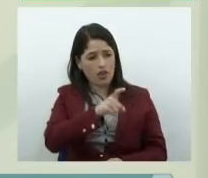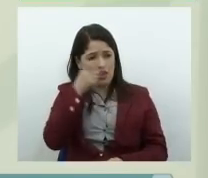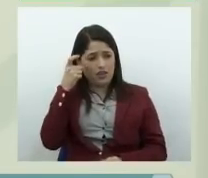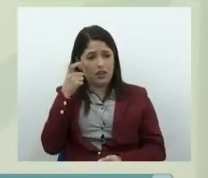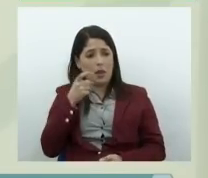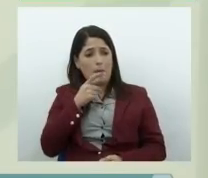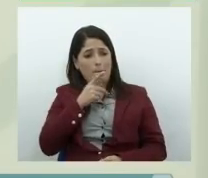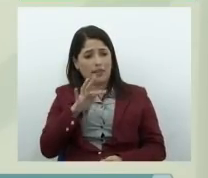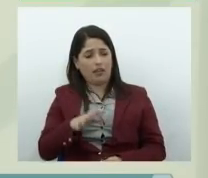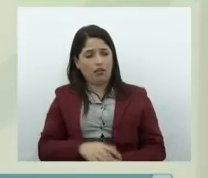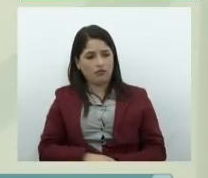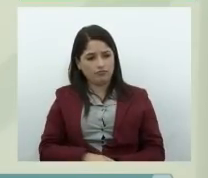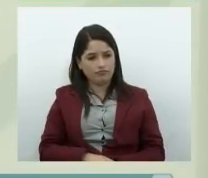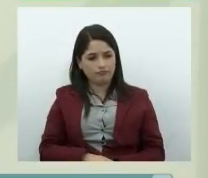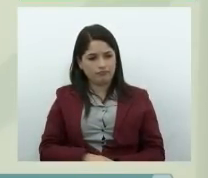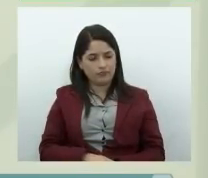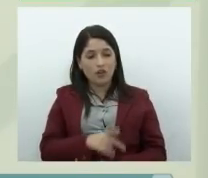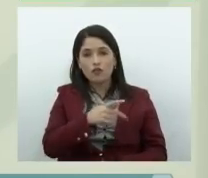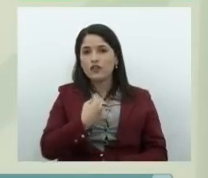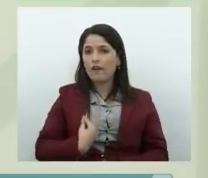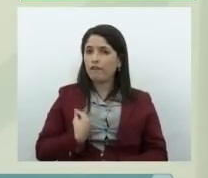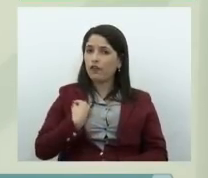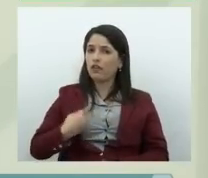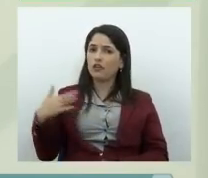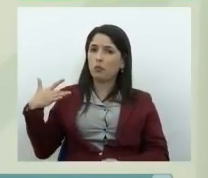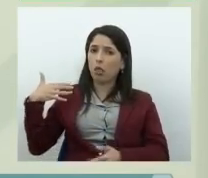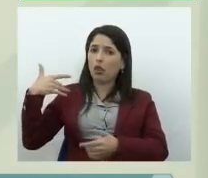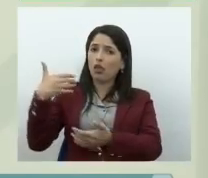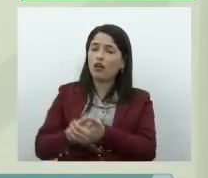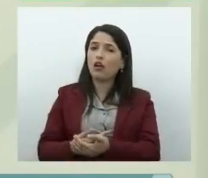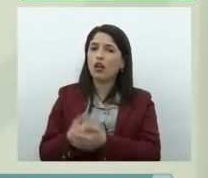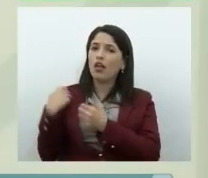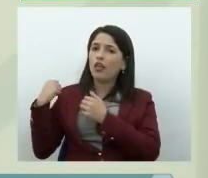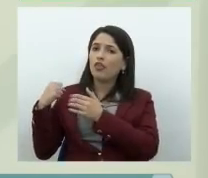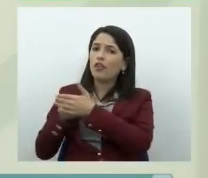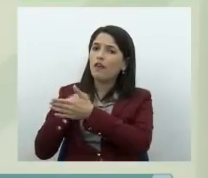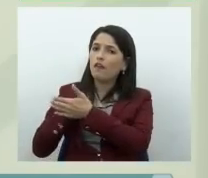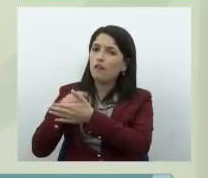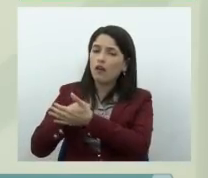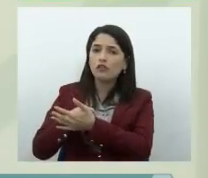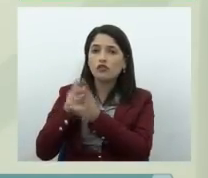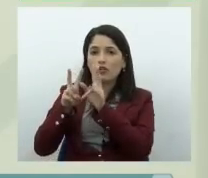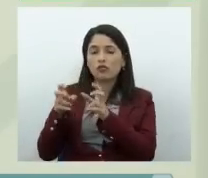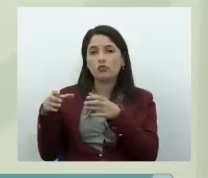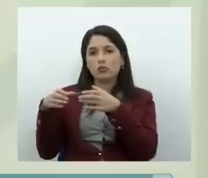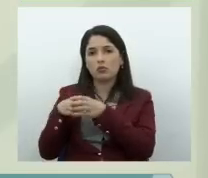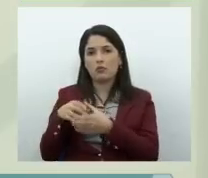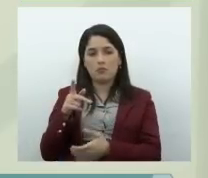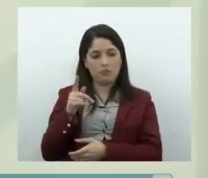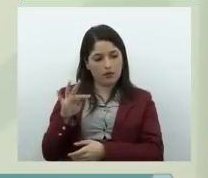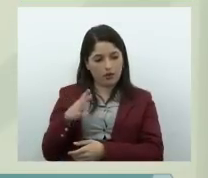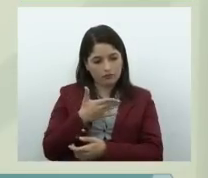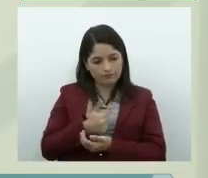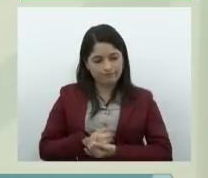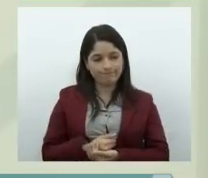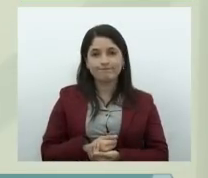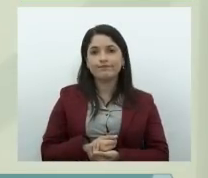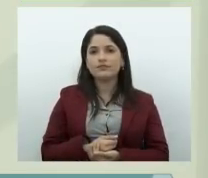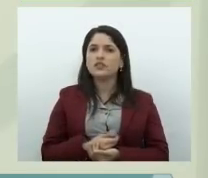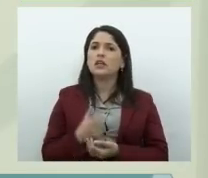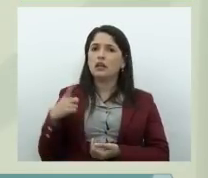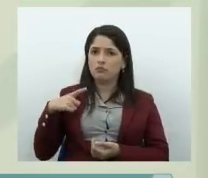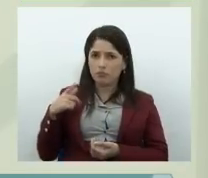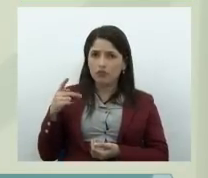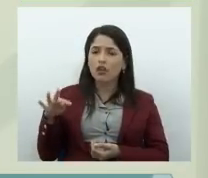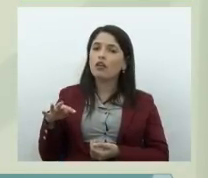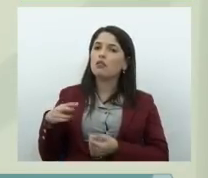inteira defendeu o governo que chegou ao comando da nação e que tantos males